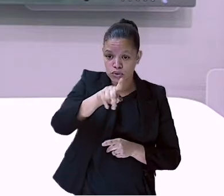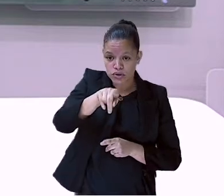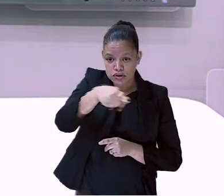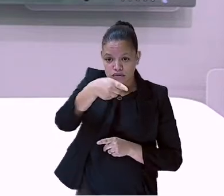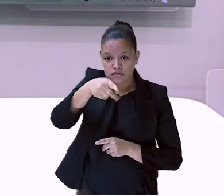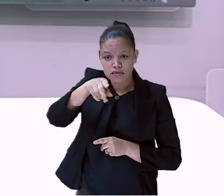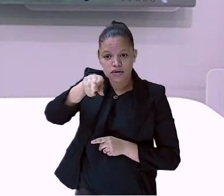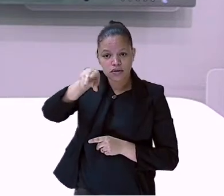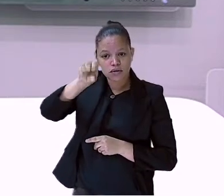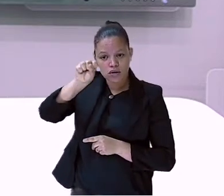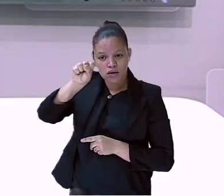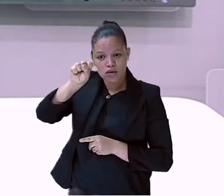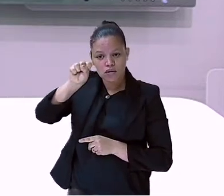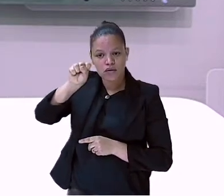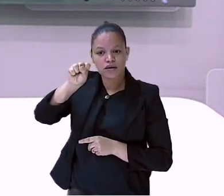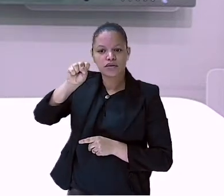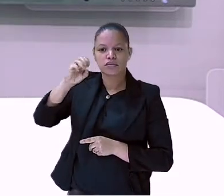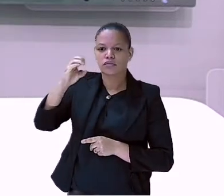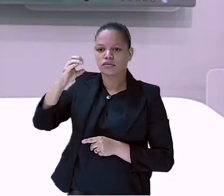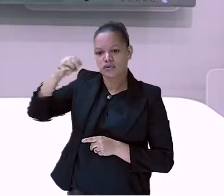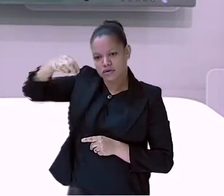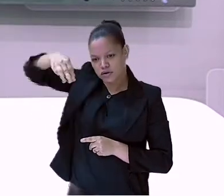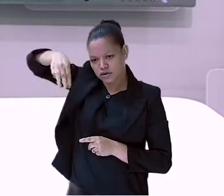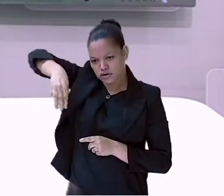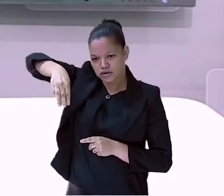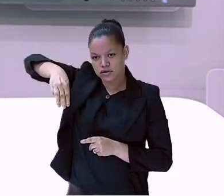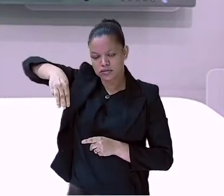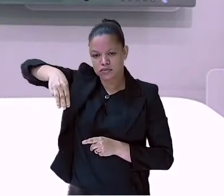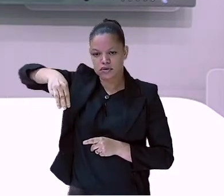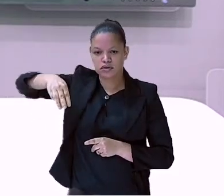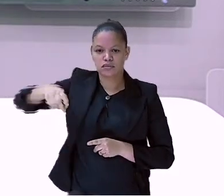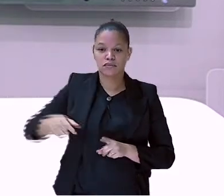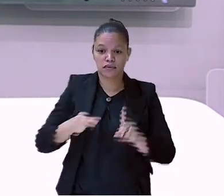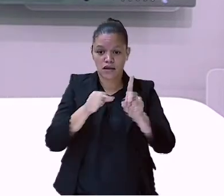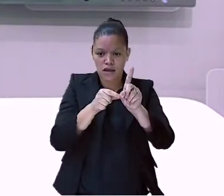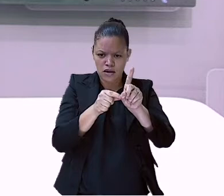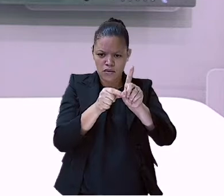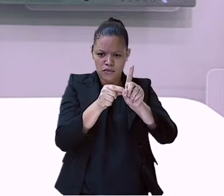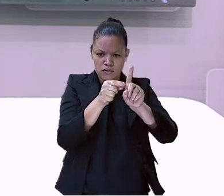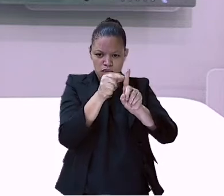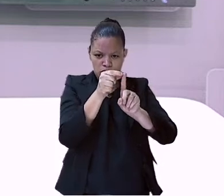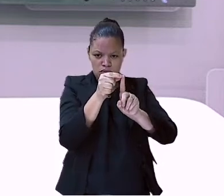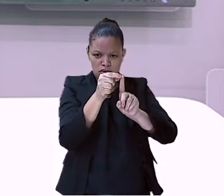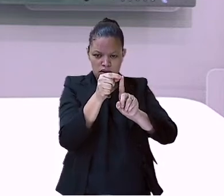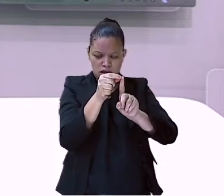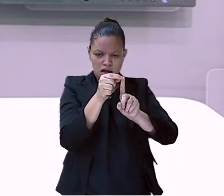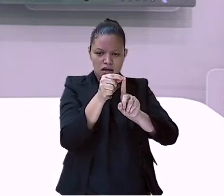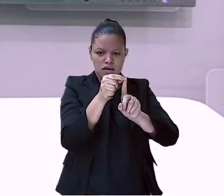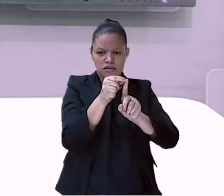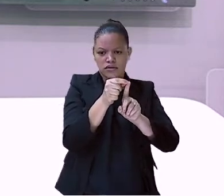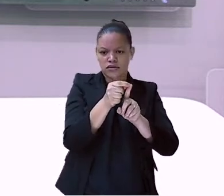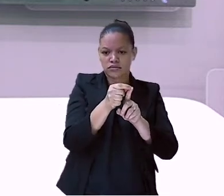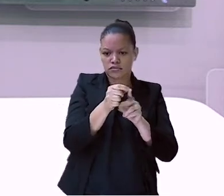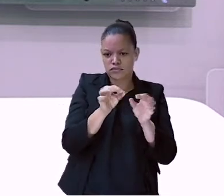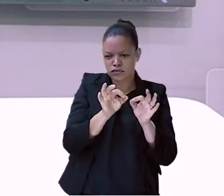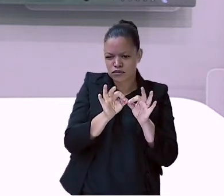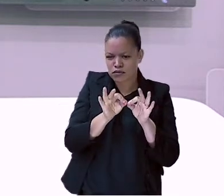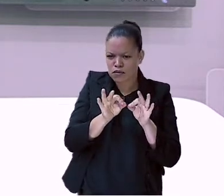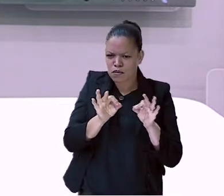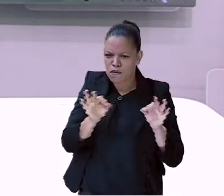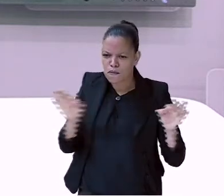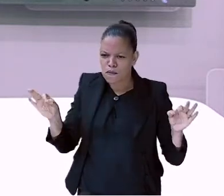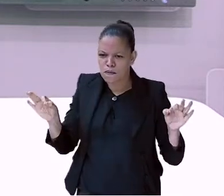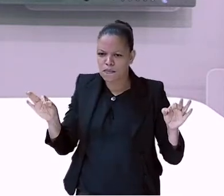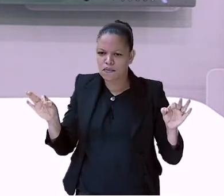casa dos centímetros. Então, a unidade de comprimento aqui é o centímetro.